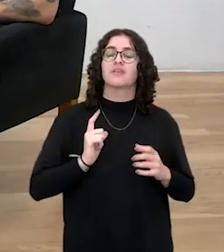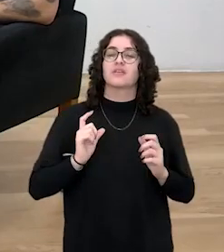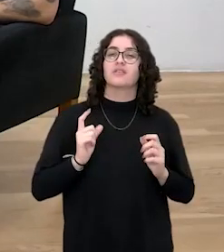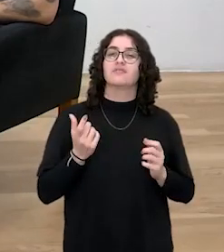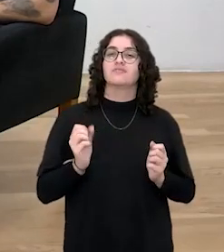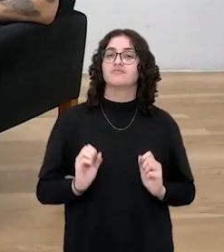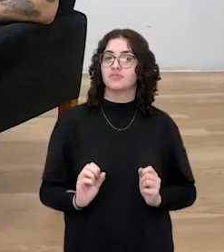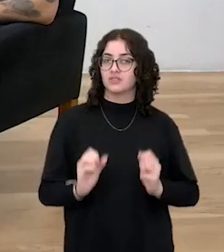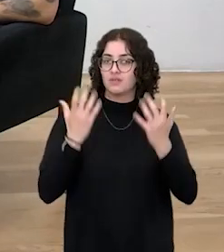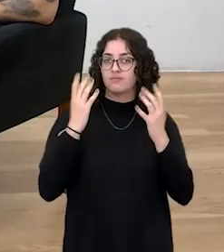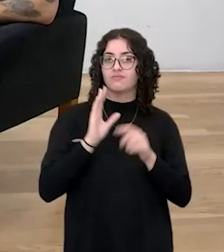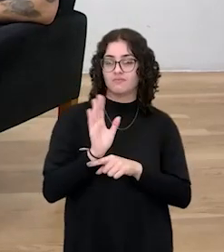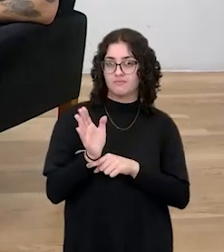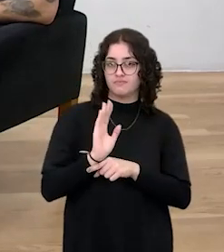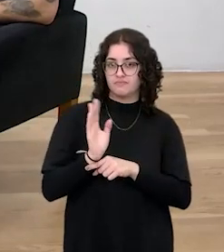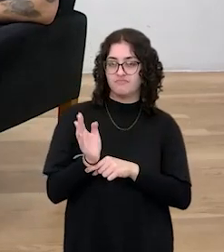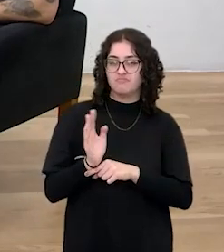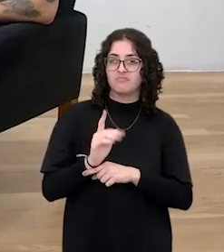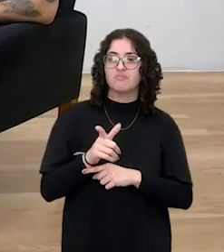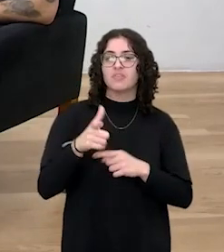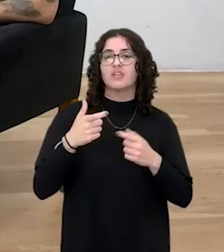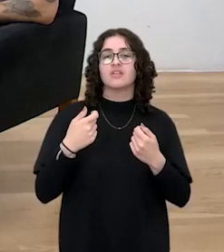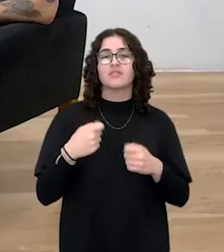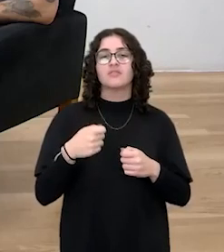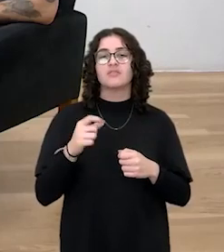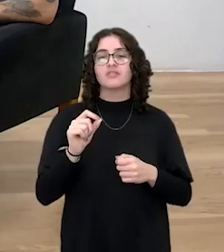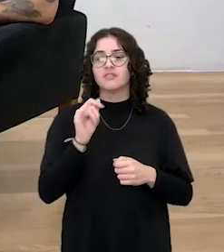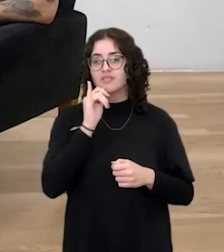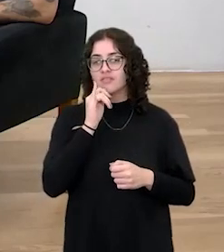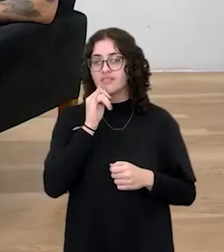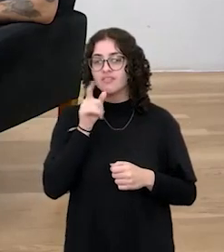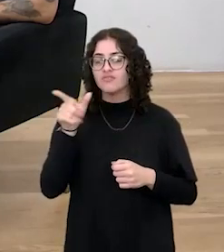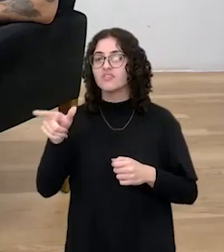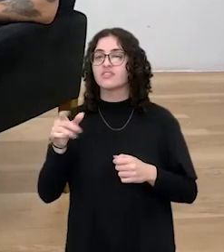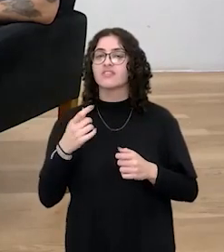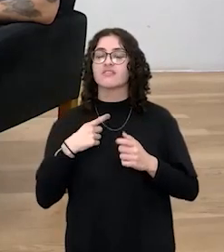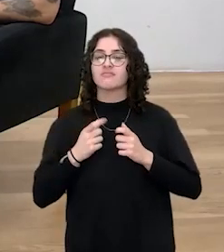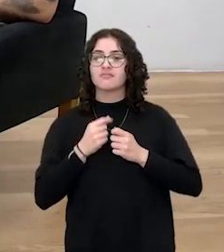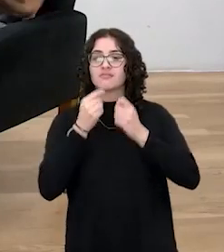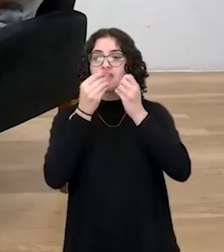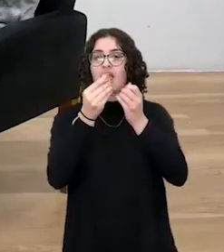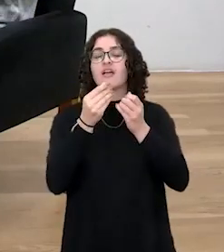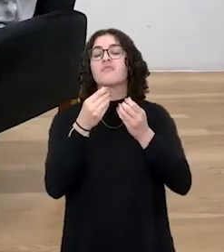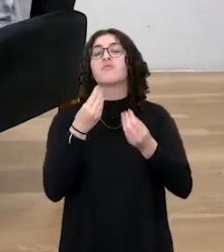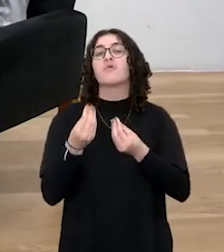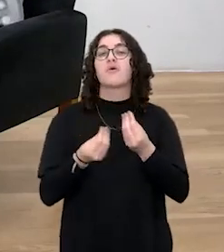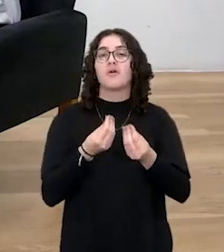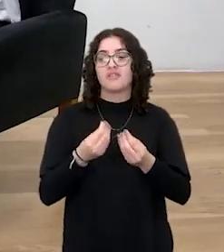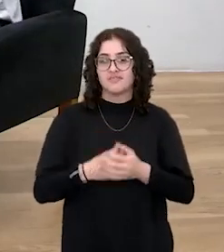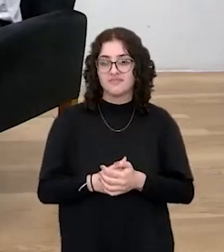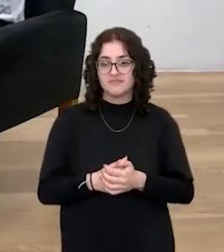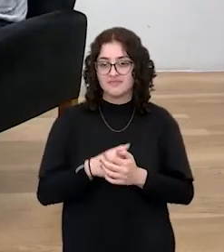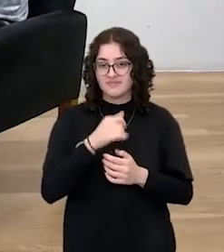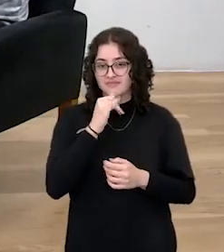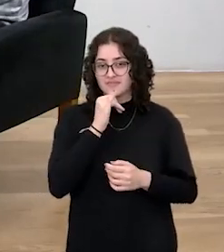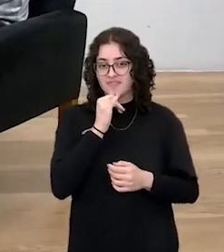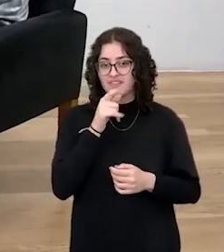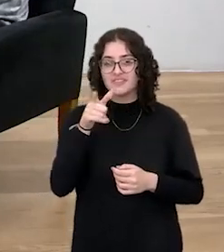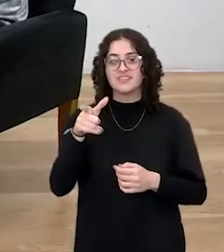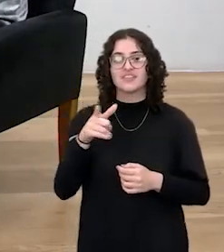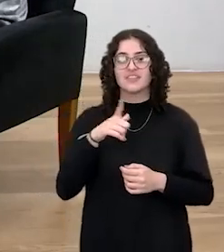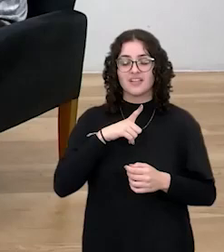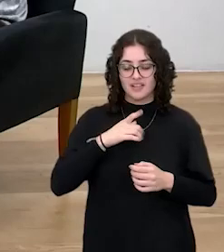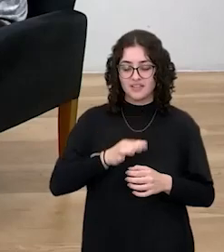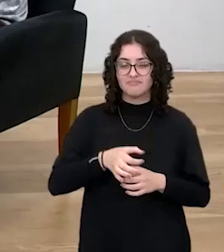cinema, você tivesse que dar o seu Anderson Oscar, o seu Anderson. Sim. Imagina você lá